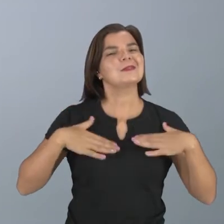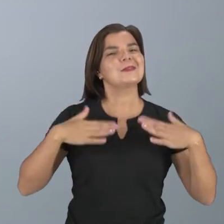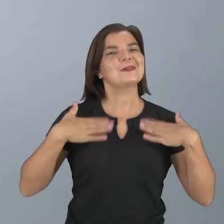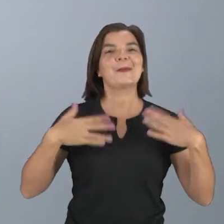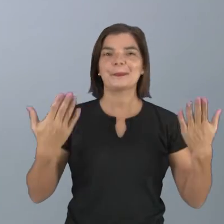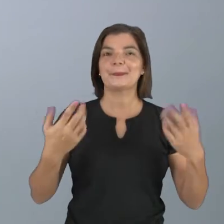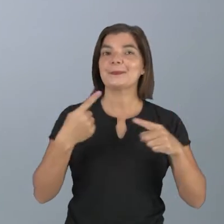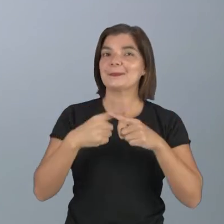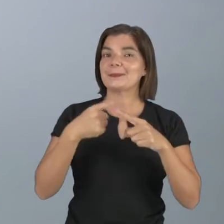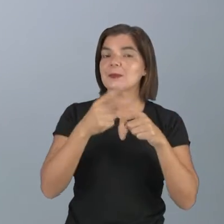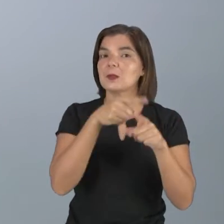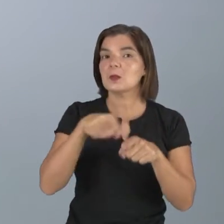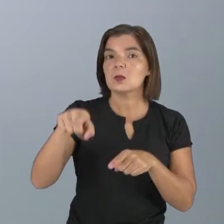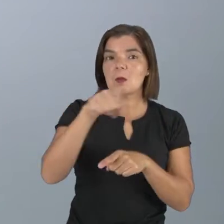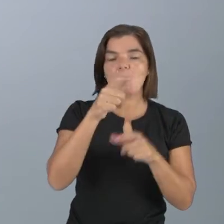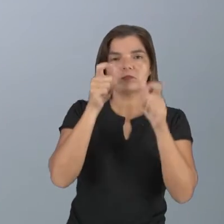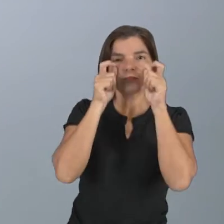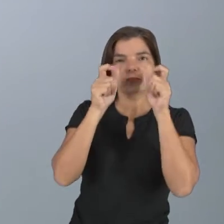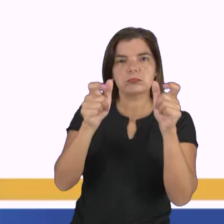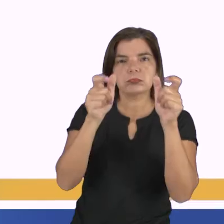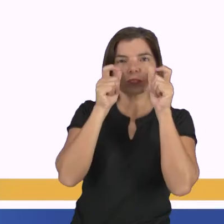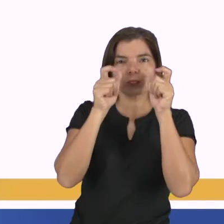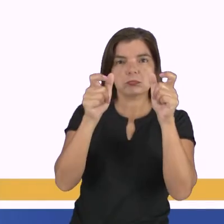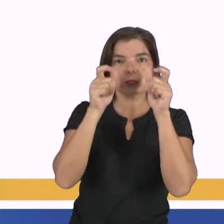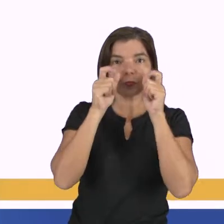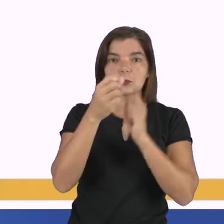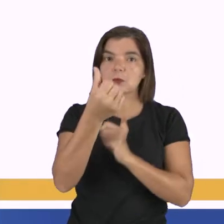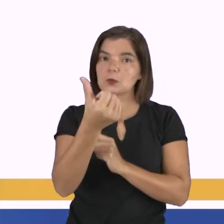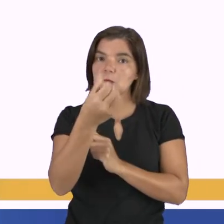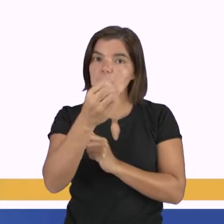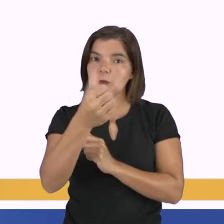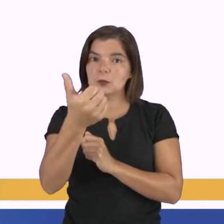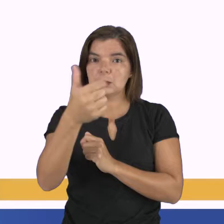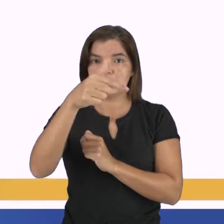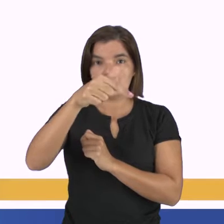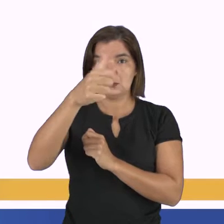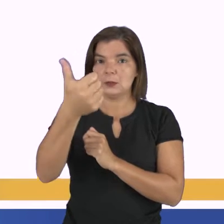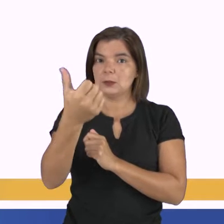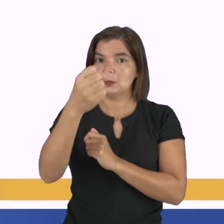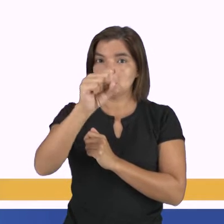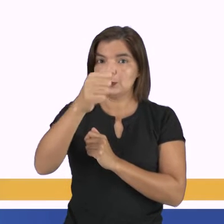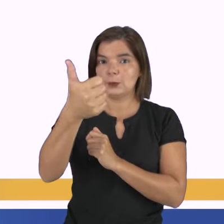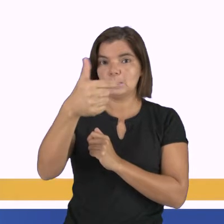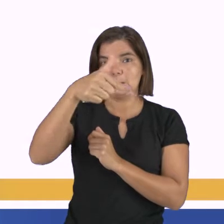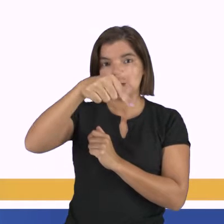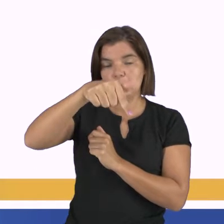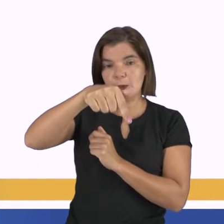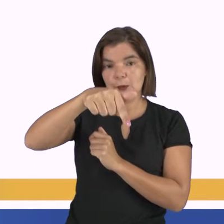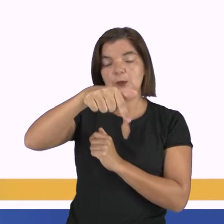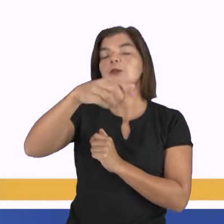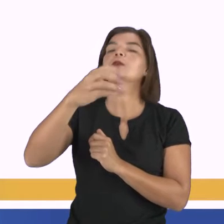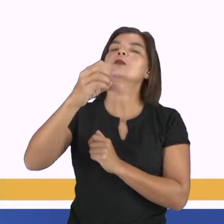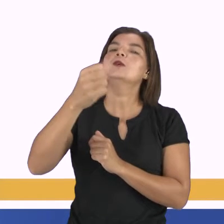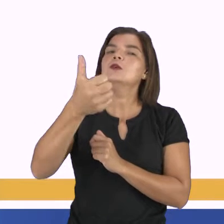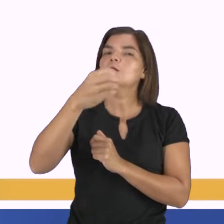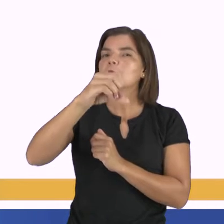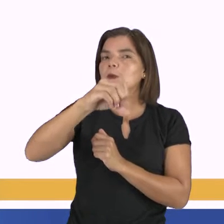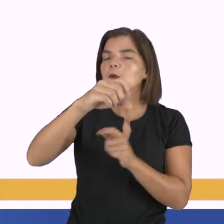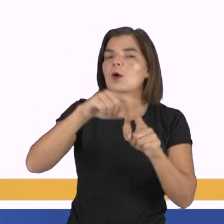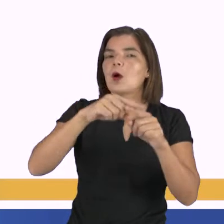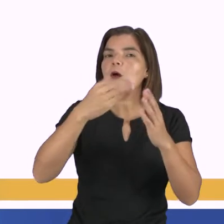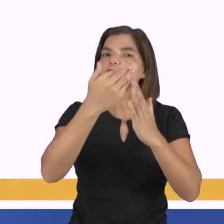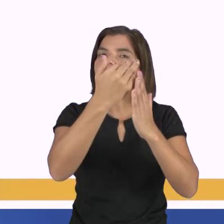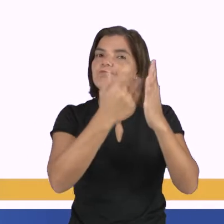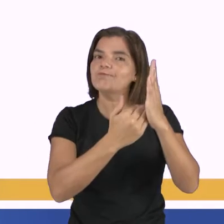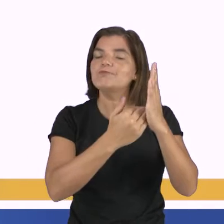tranquilo, certo? Então, peço que você preste bastante atenção ali no 16, 17, 18, 19 e do 21 ao 29, certo? Do 30